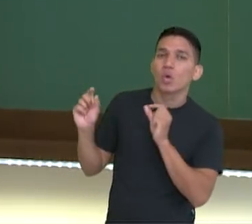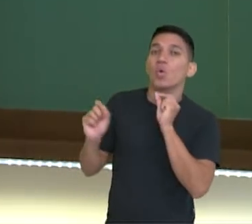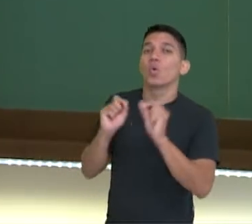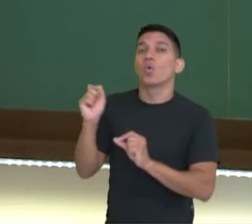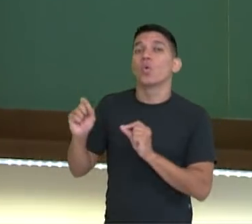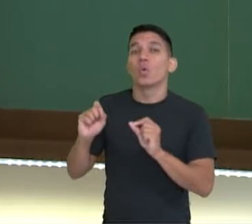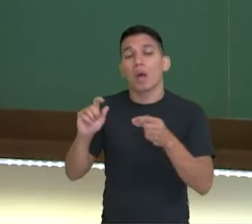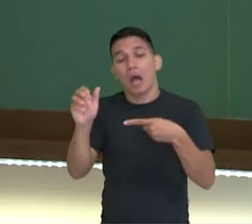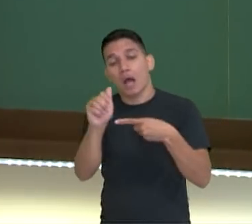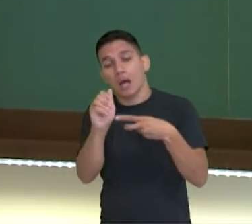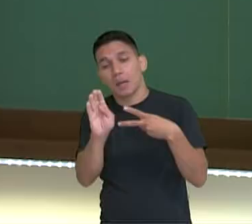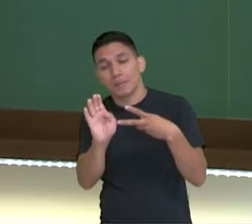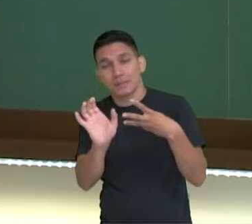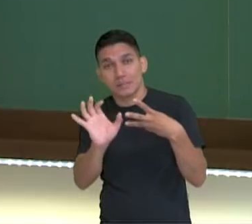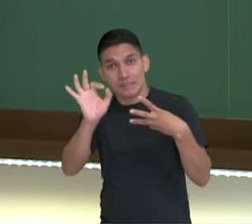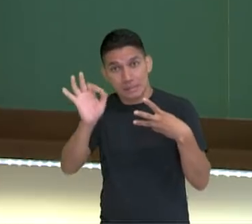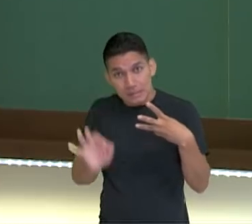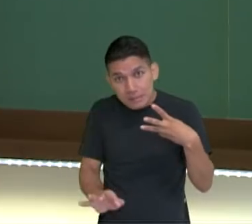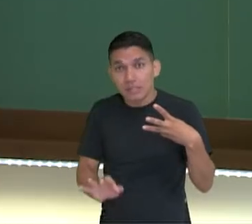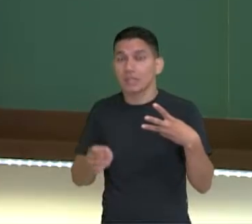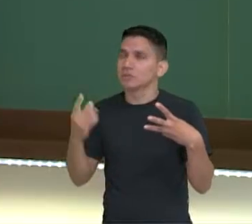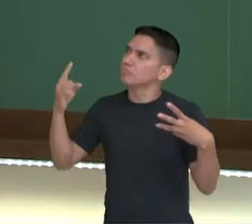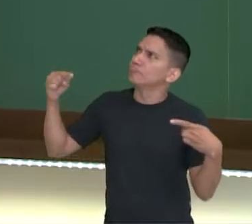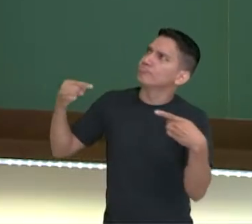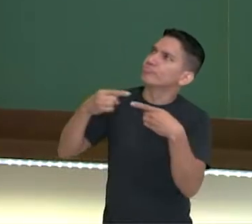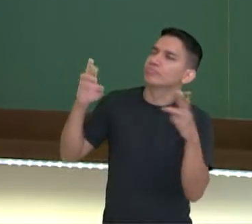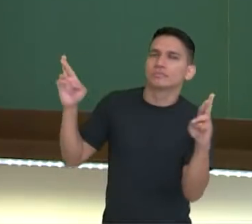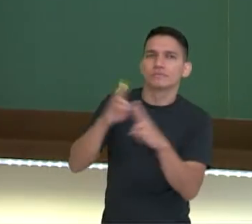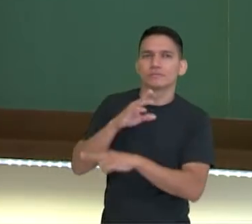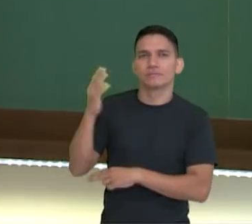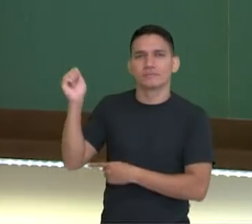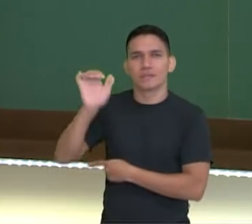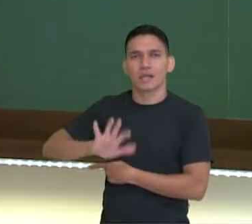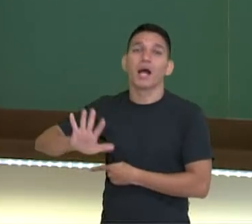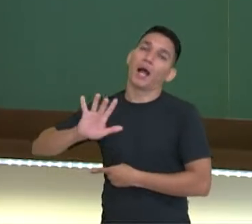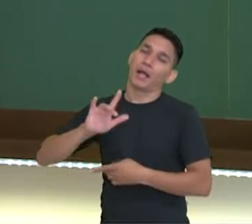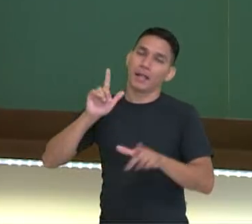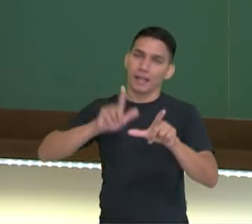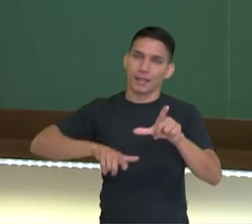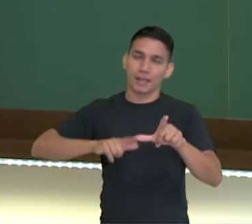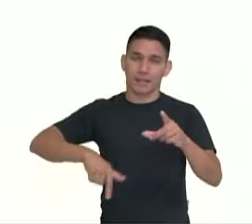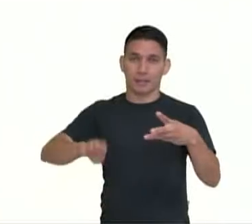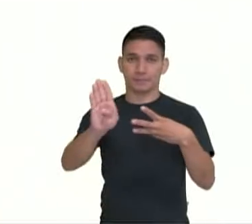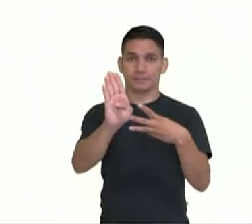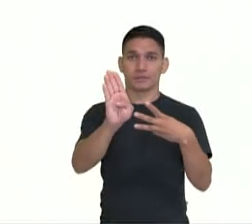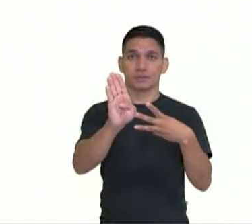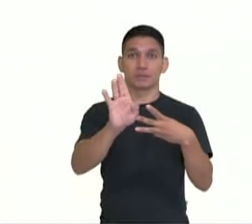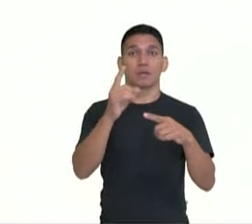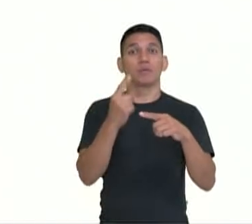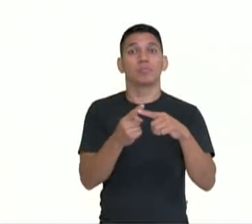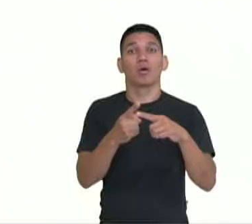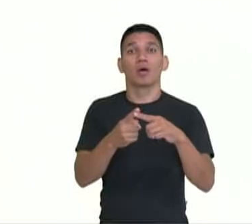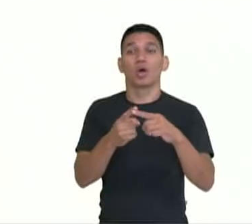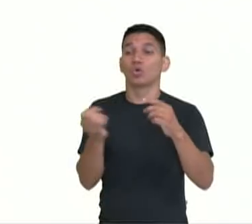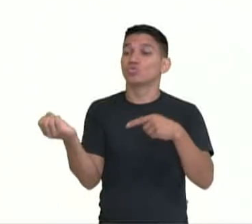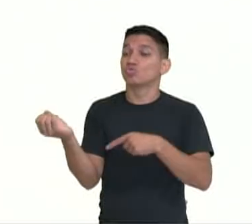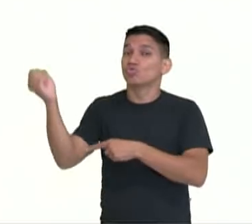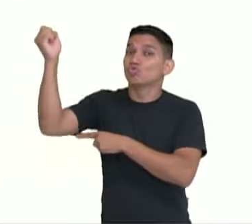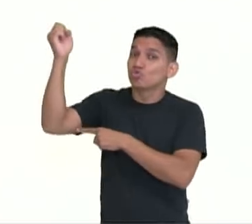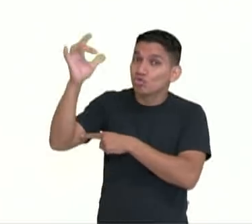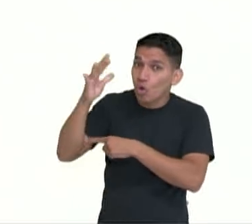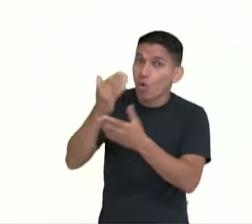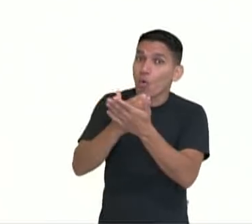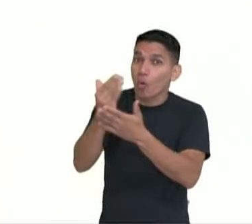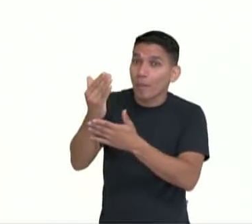das alternativas é correta em relação ao que está mostrado? A letra B. Considerando que o Sol nasce